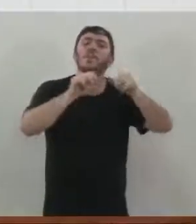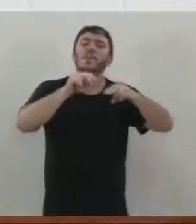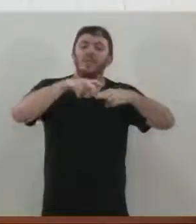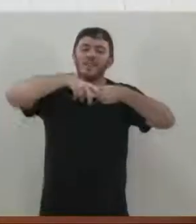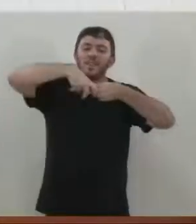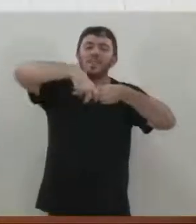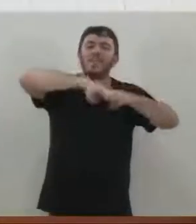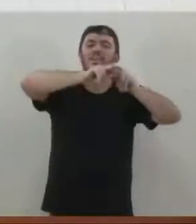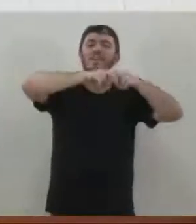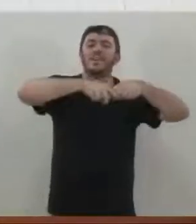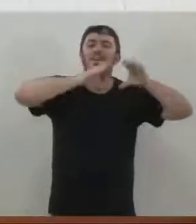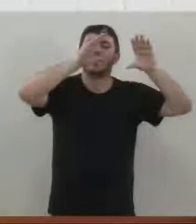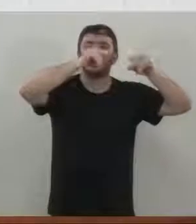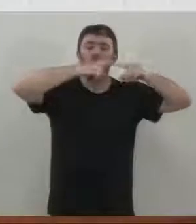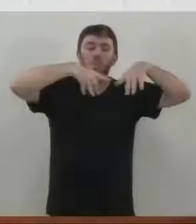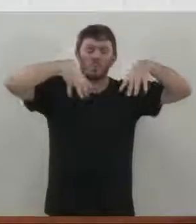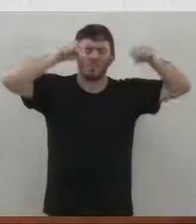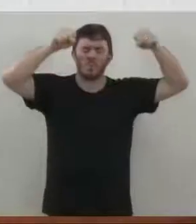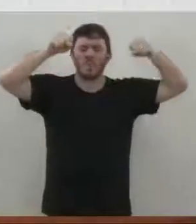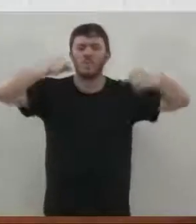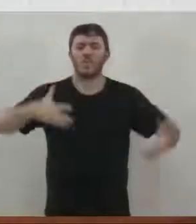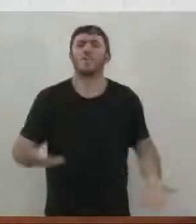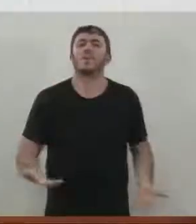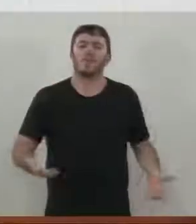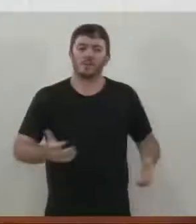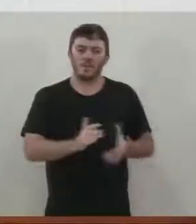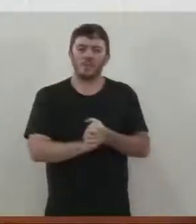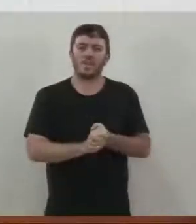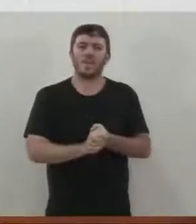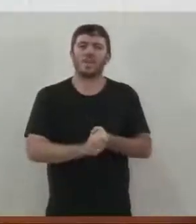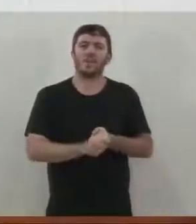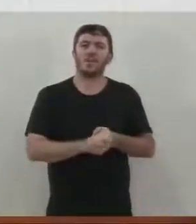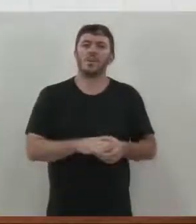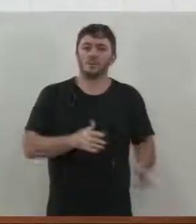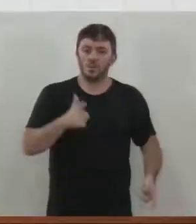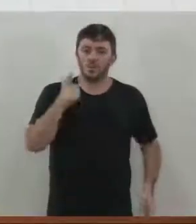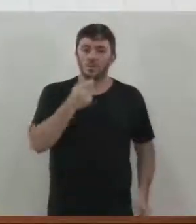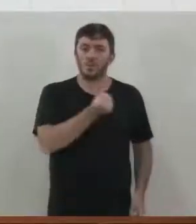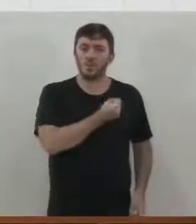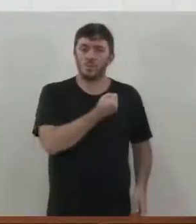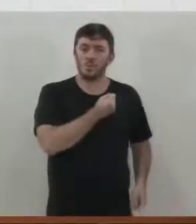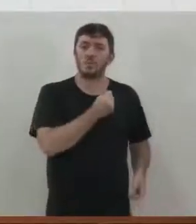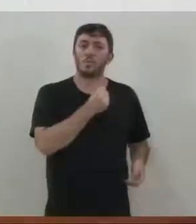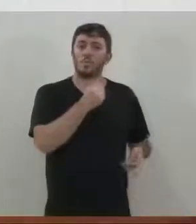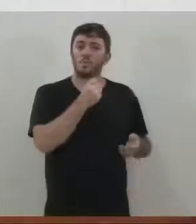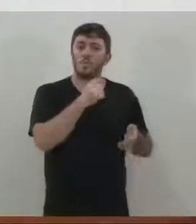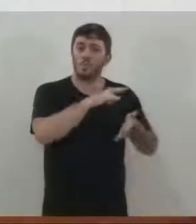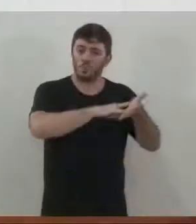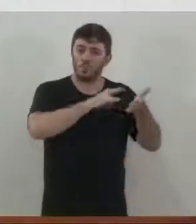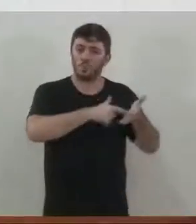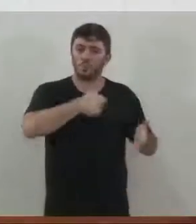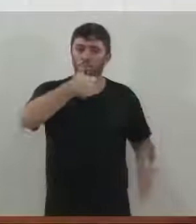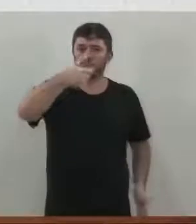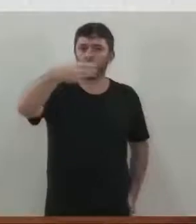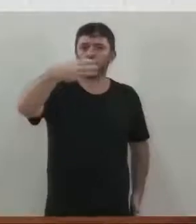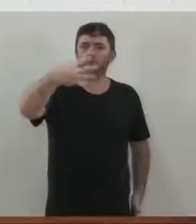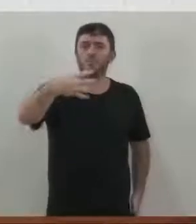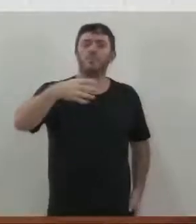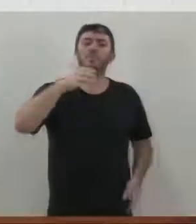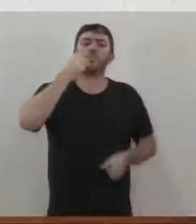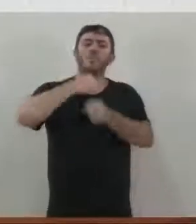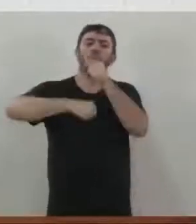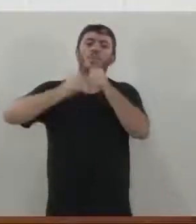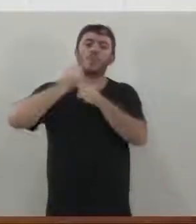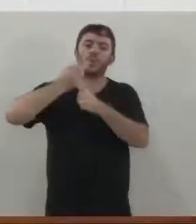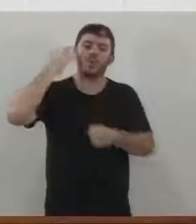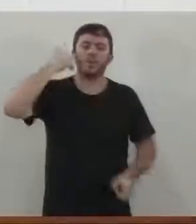horário noturno, pela escuridão. Então nos procuraram, fizemos a indicação 134/2018 e foi atendida pela